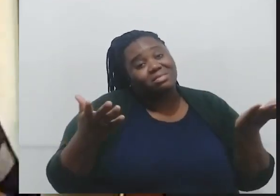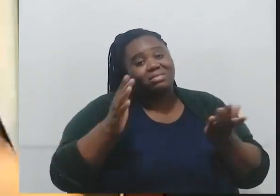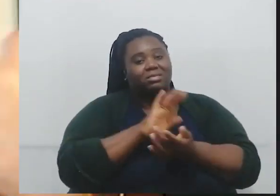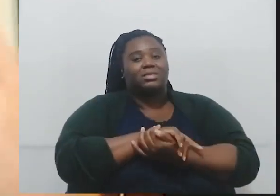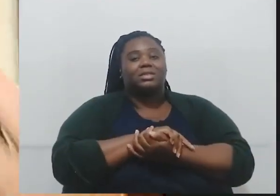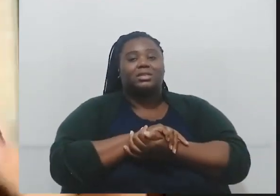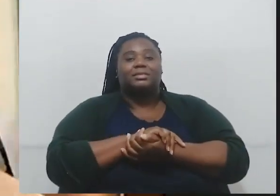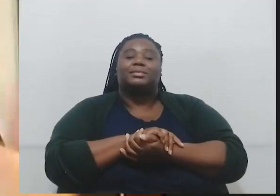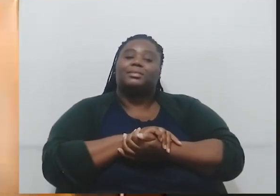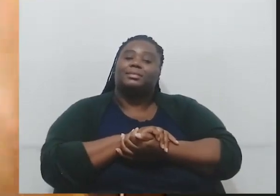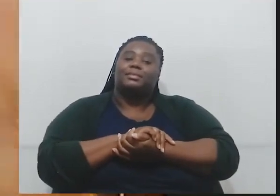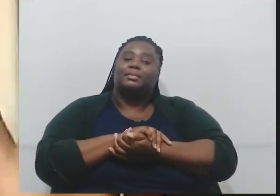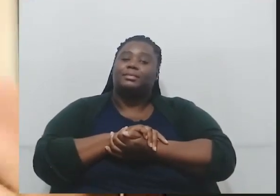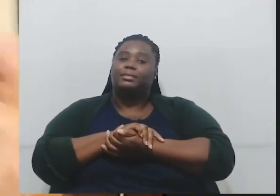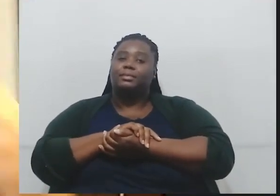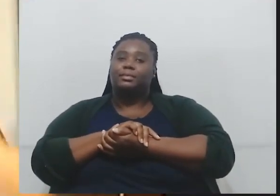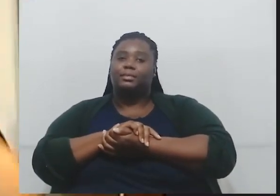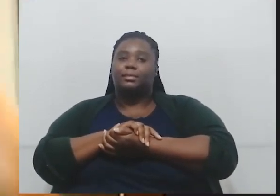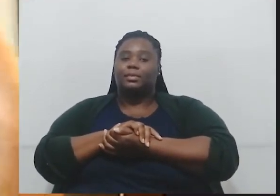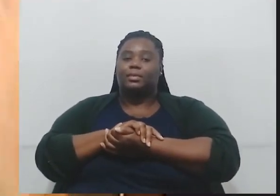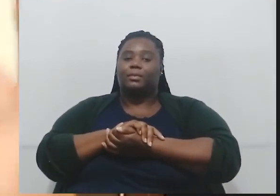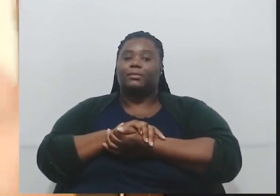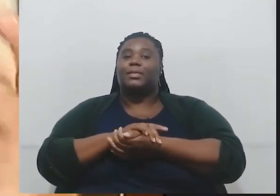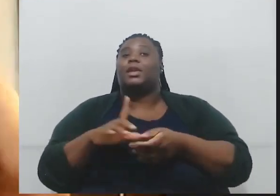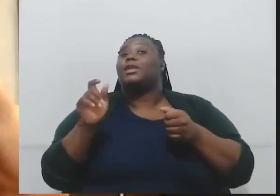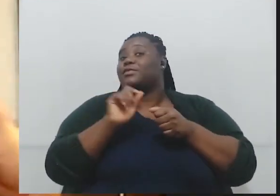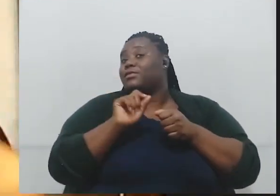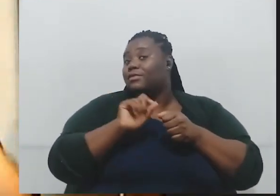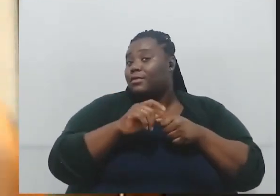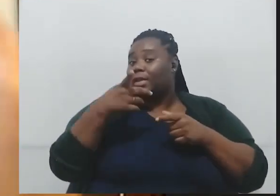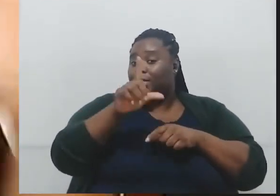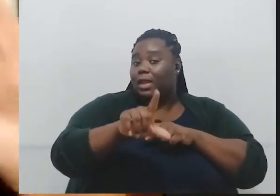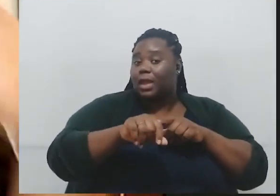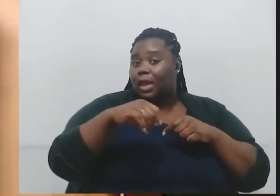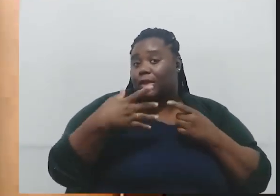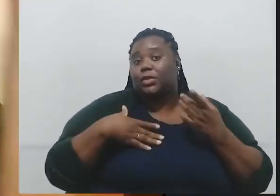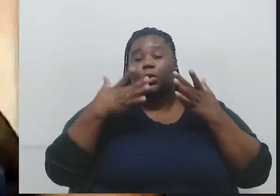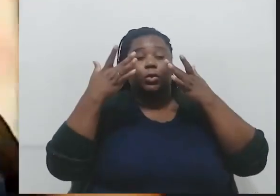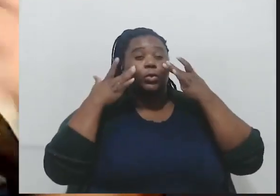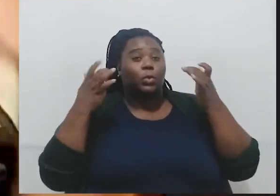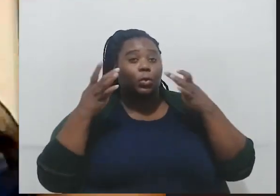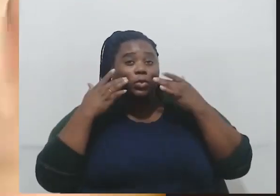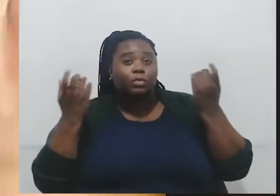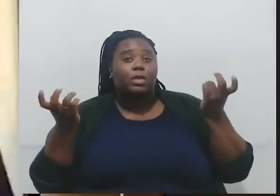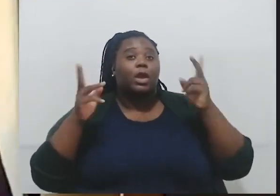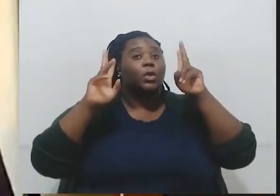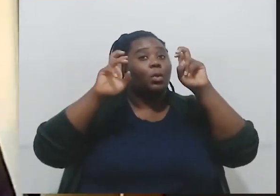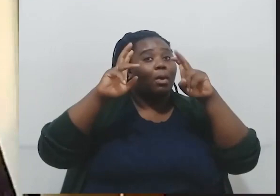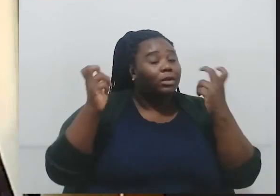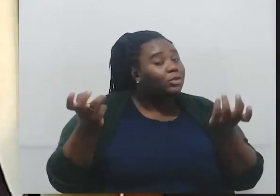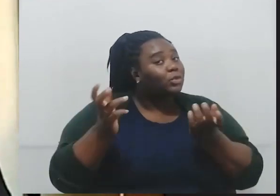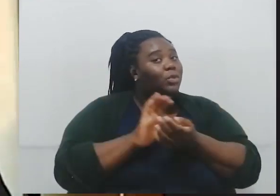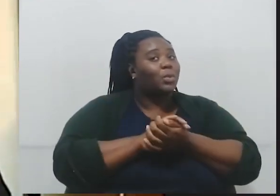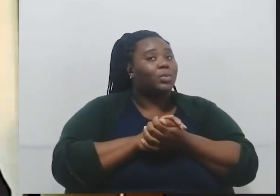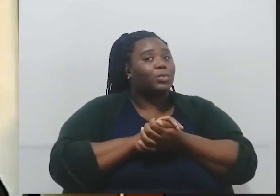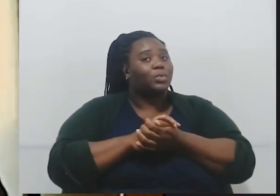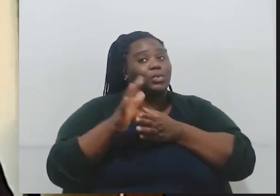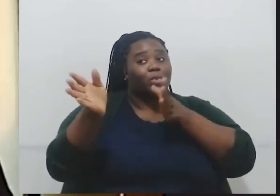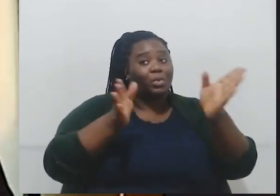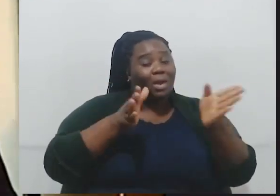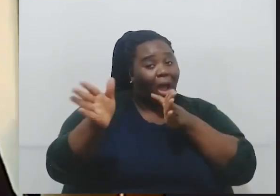essas opções radicais por esse teatro, ou por esses assuntos, por esses eixos para pensar a vida e o mundo através da arte,